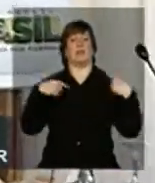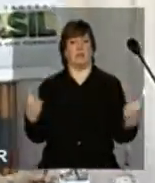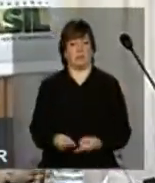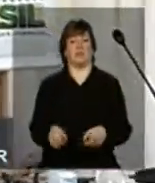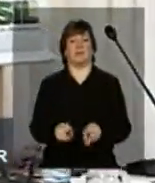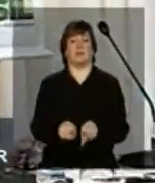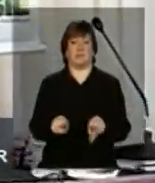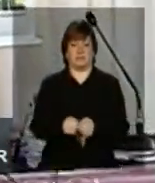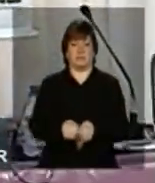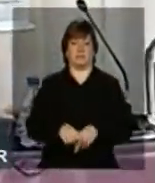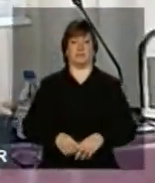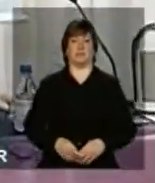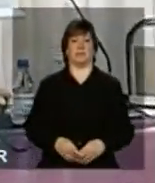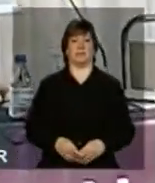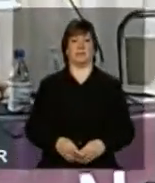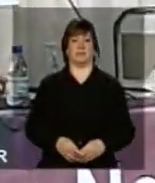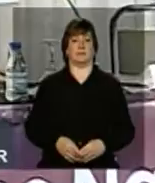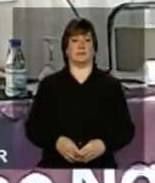Participarei como